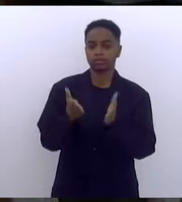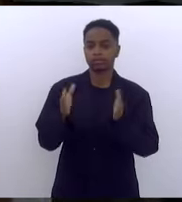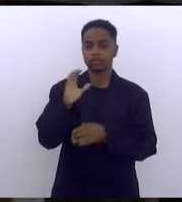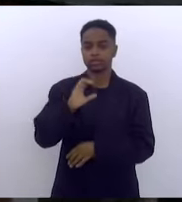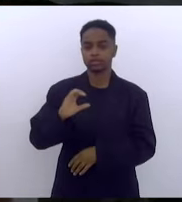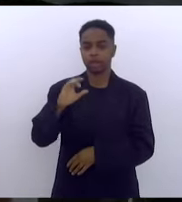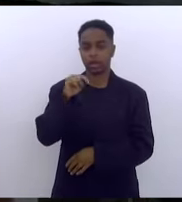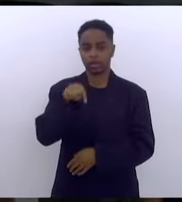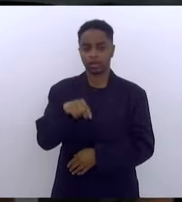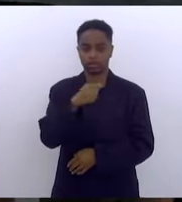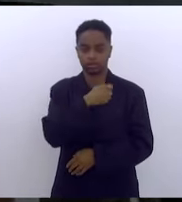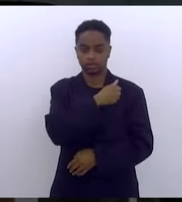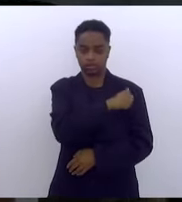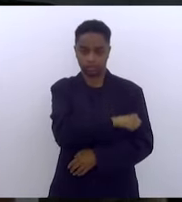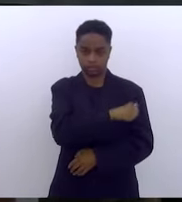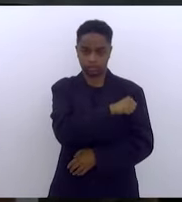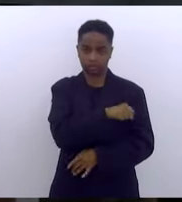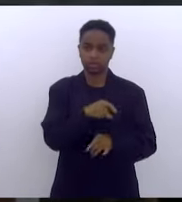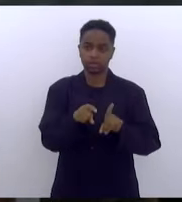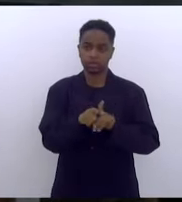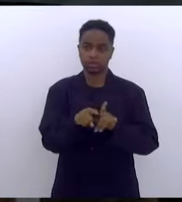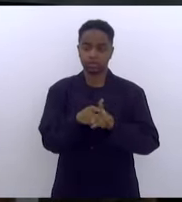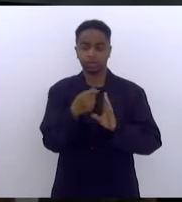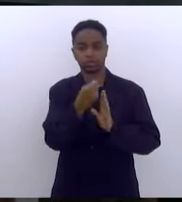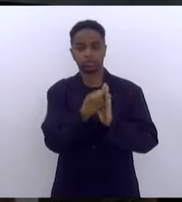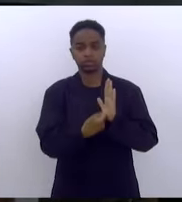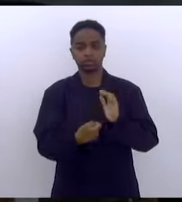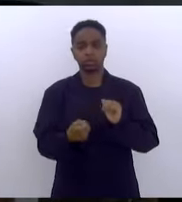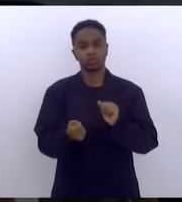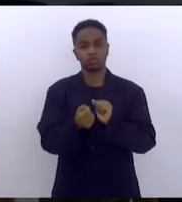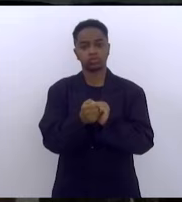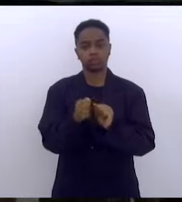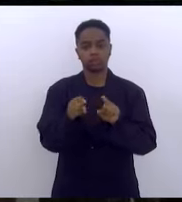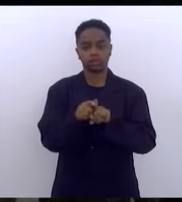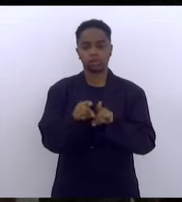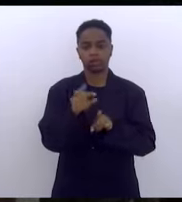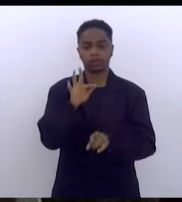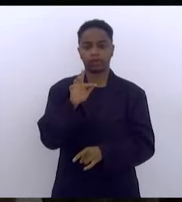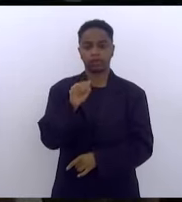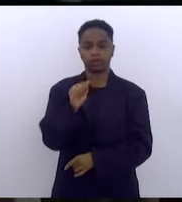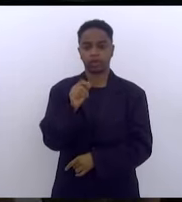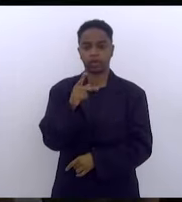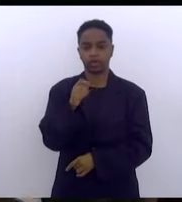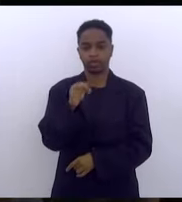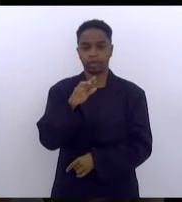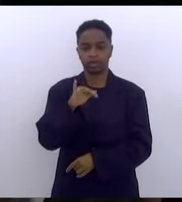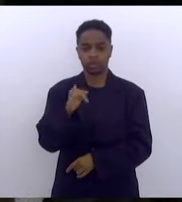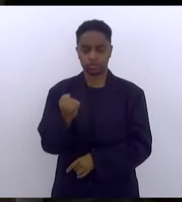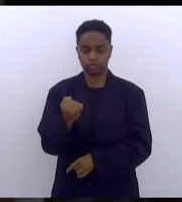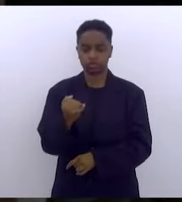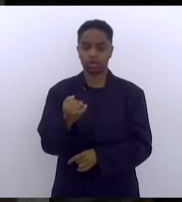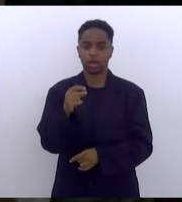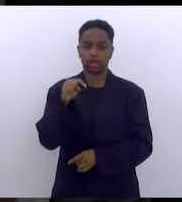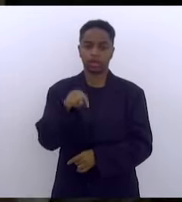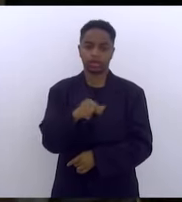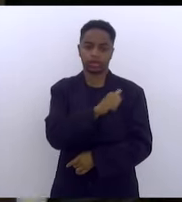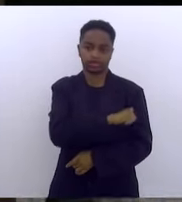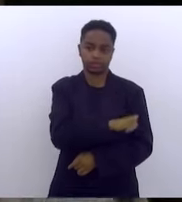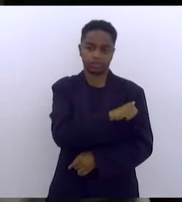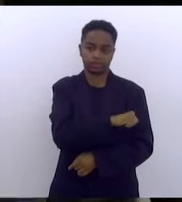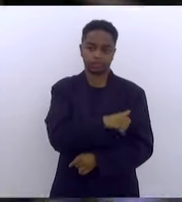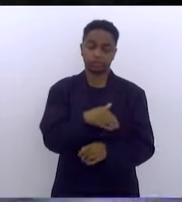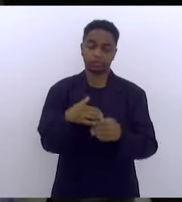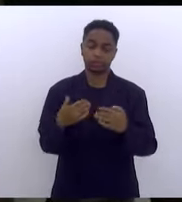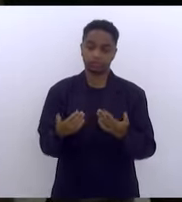foi rascunhado a muitas mãos, inclusive com a FAPERJ, a Fundação de Amparo e Pesquisa do Estado do Rio de Janeiro.